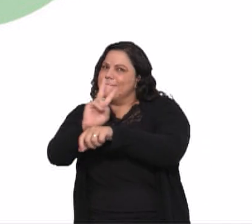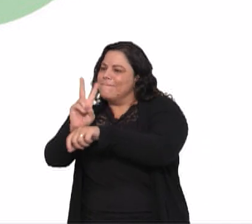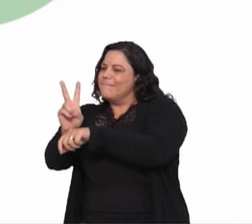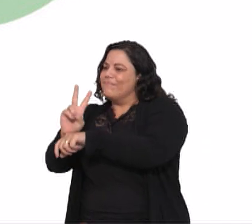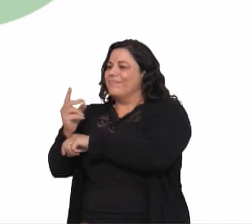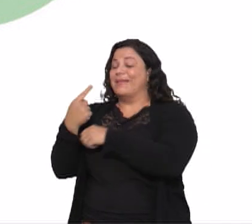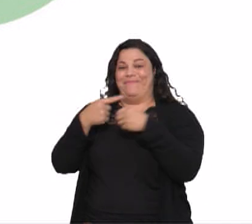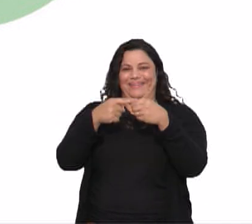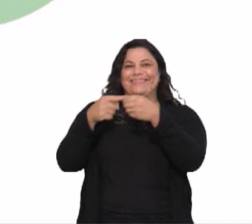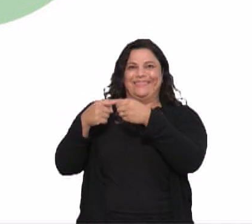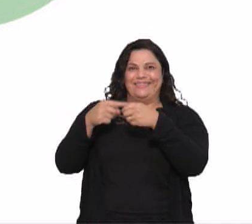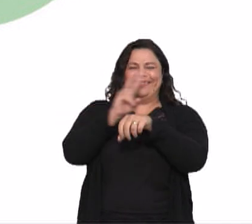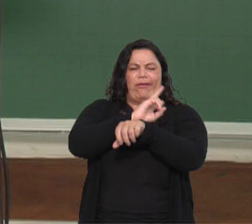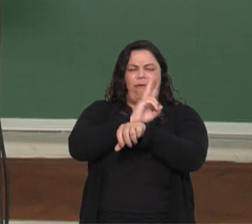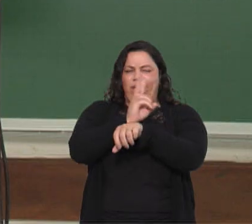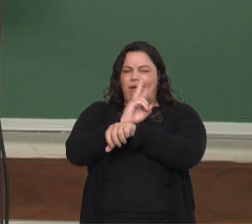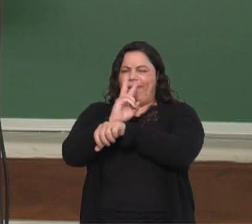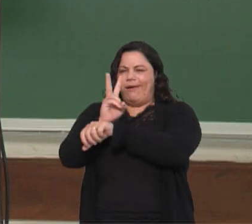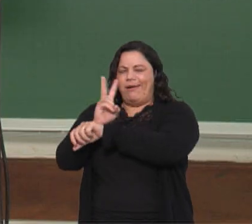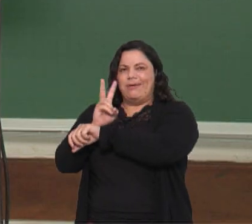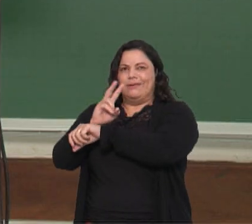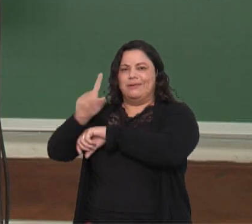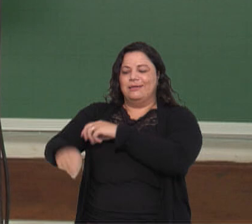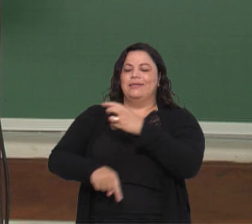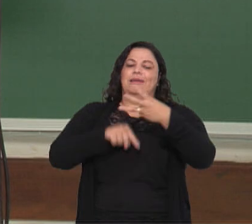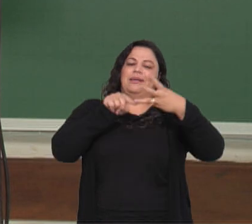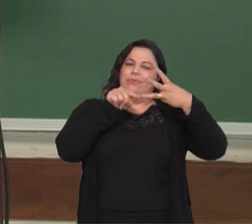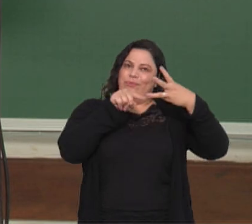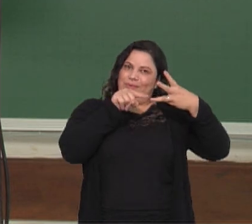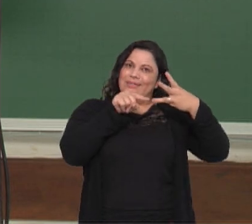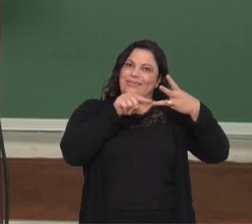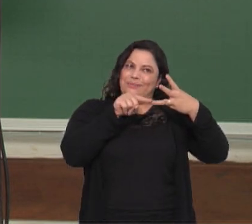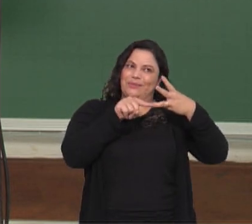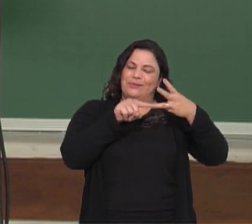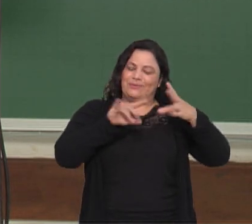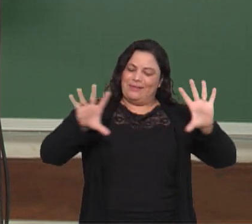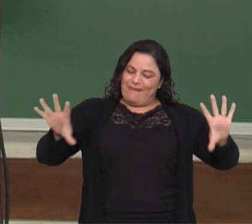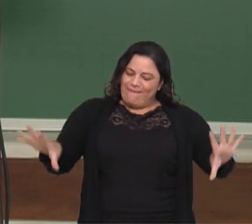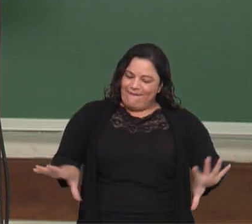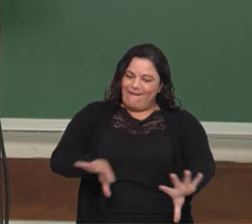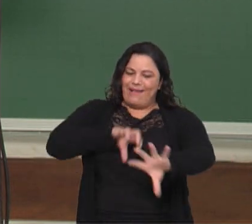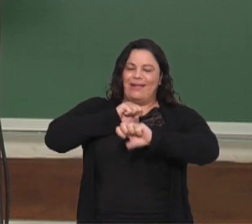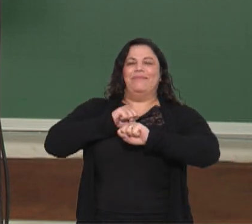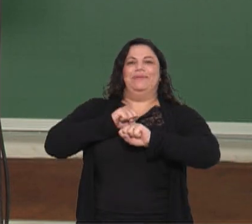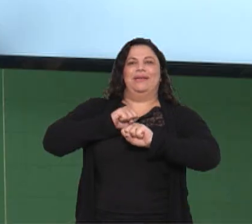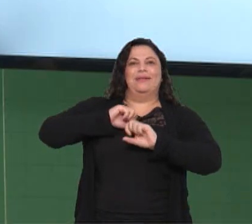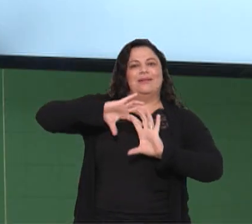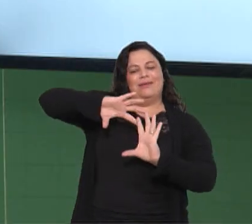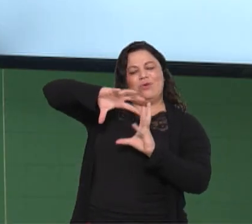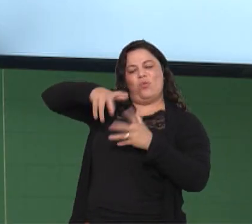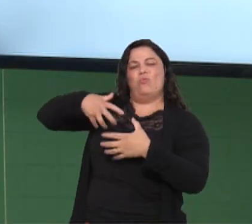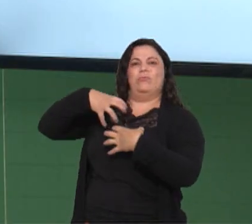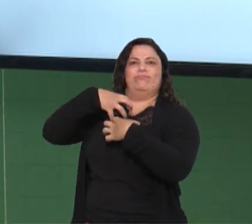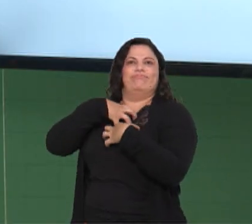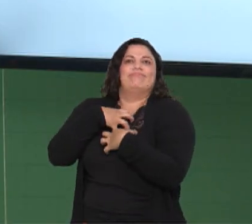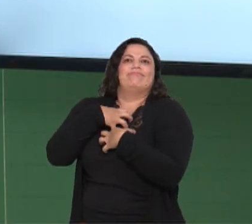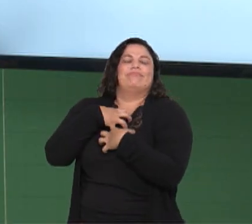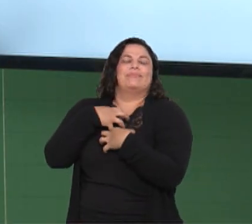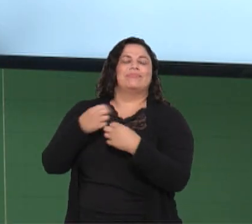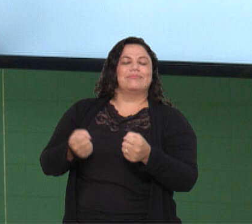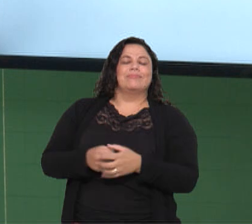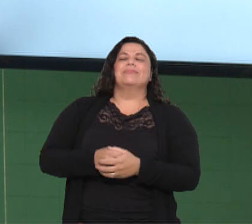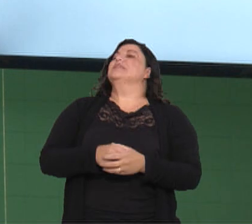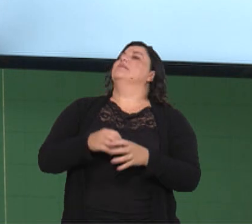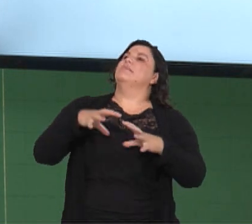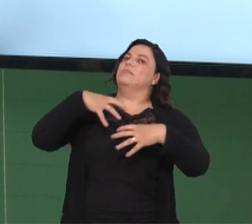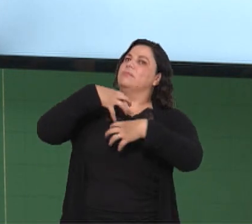zelar pelo bem-estar dessa cidade ideal. E por último, aquelas pessoas que estão mais apegadas a esse mundo sensível aqui, por estarem justamente,